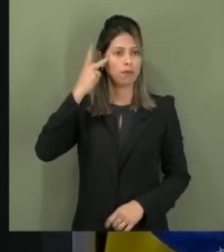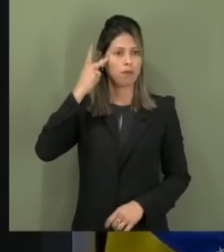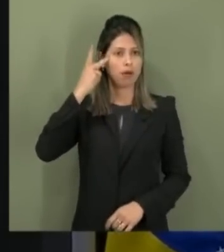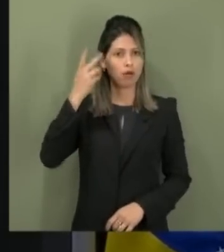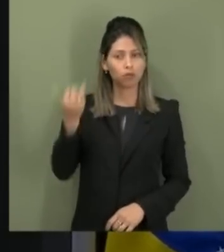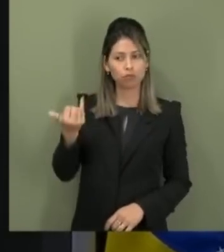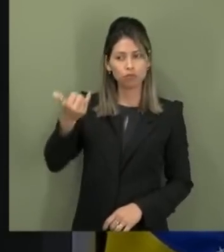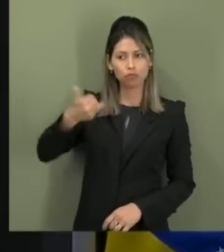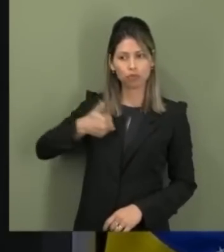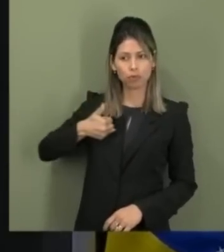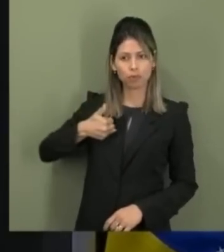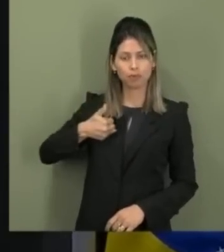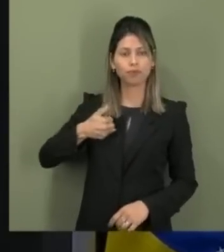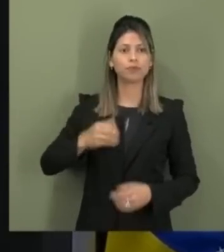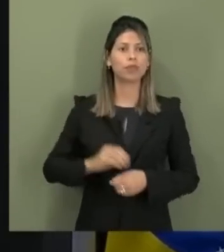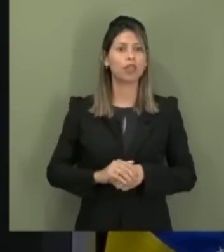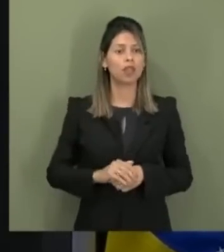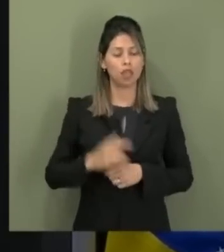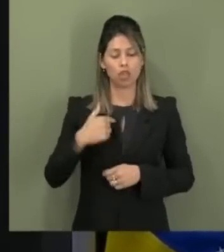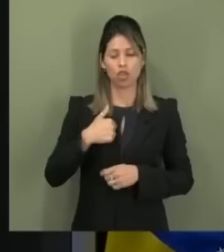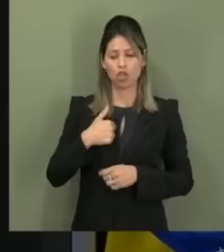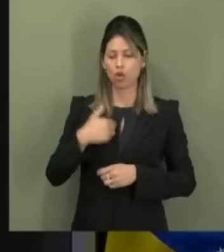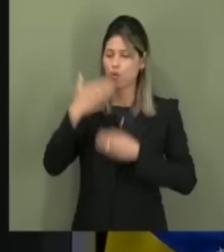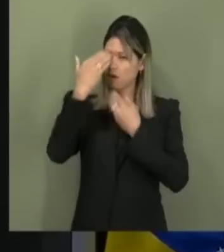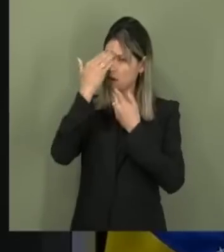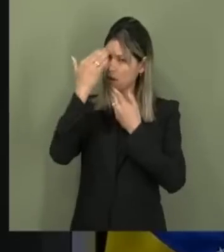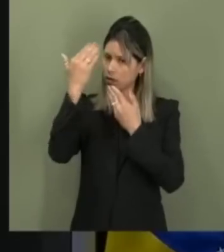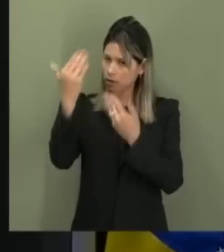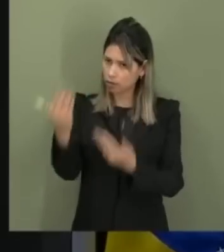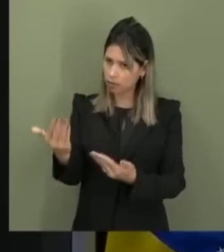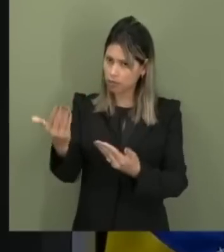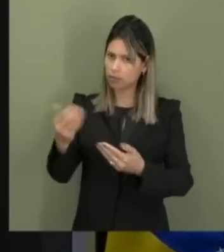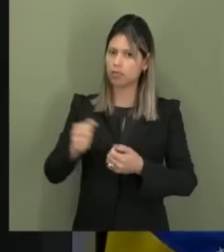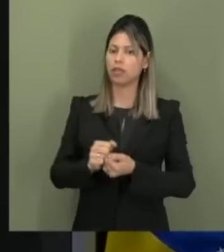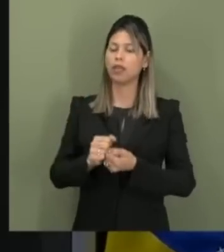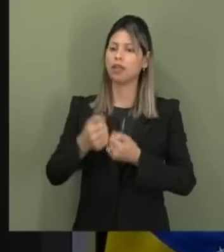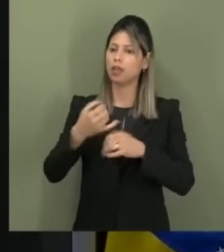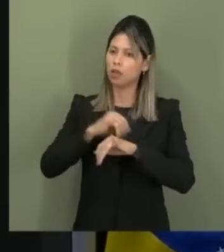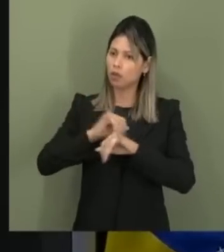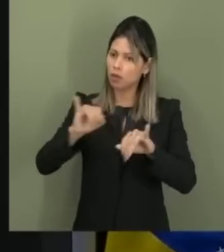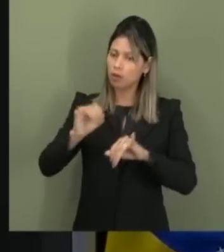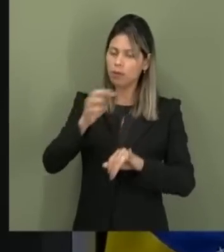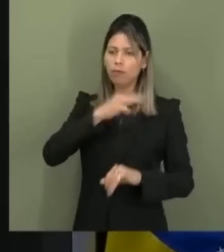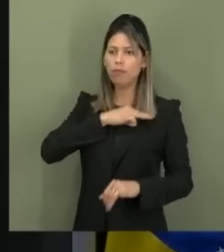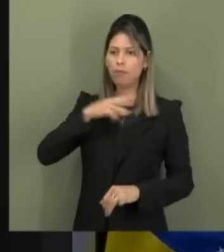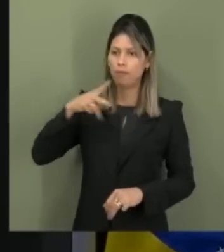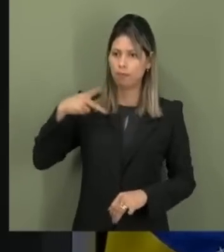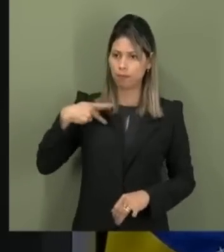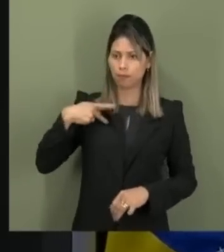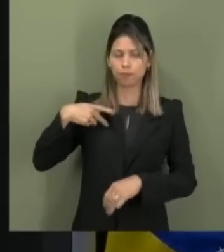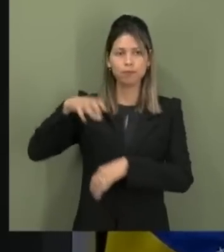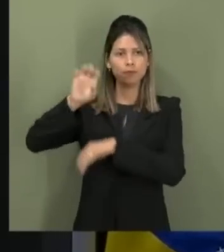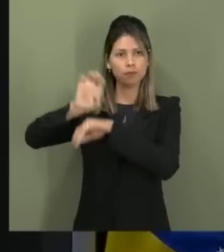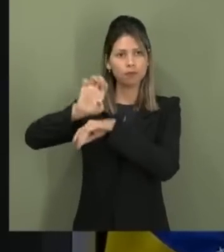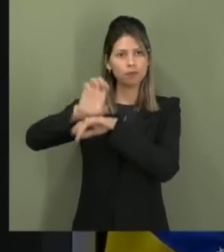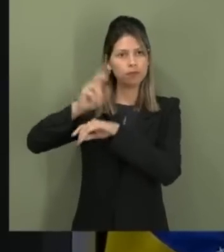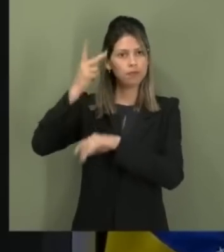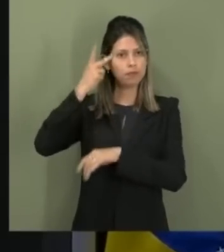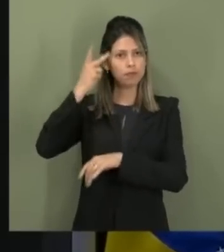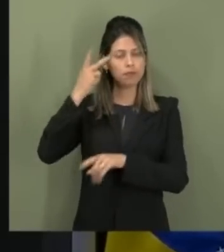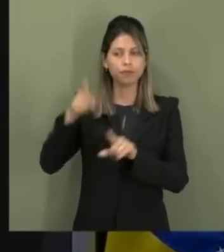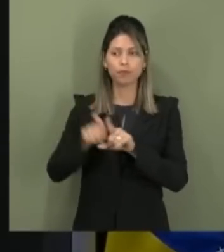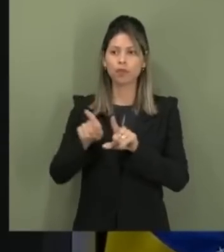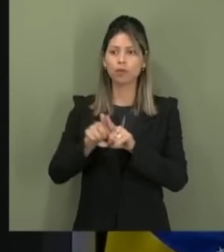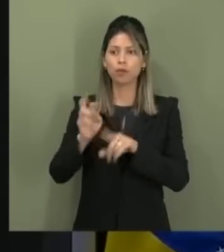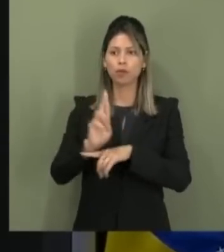tomo a liberdade de render os meus agradecimentos explícitos ao Ministério Público de São Paulo, tanto ao